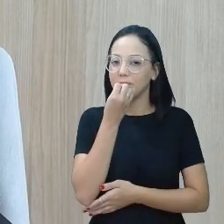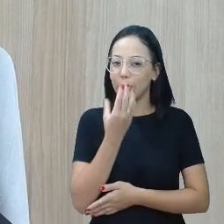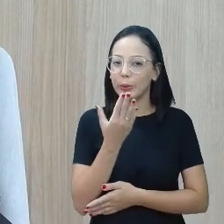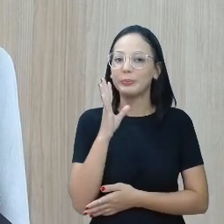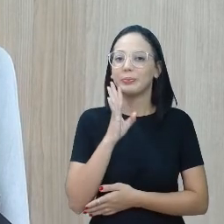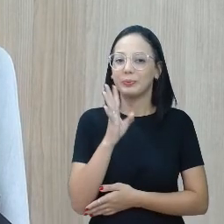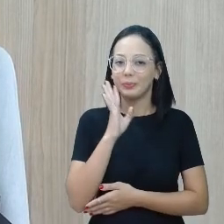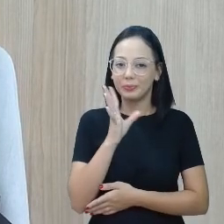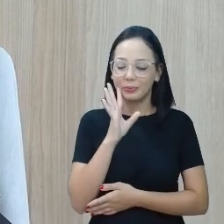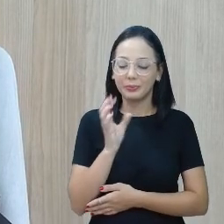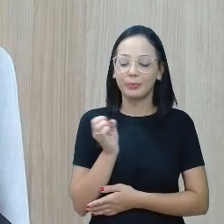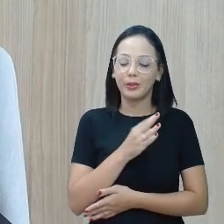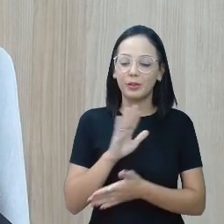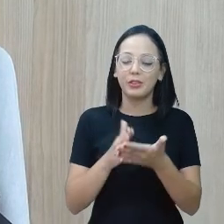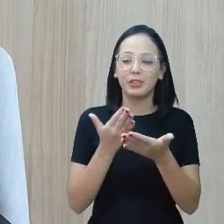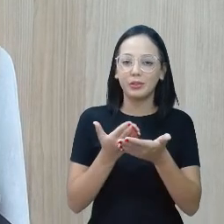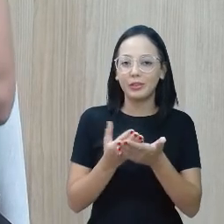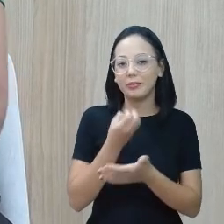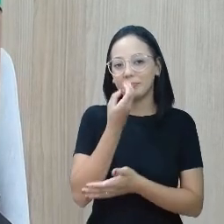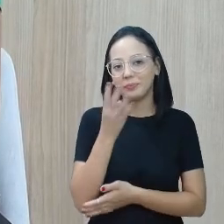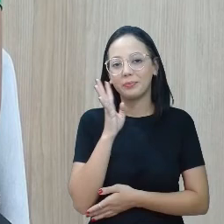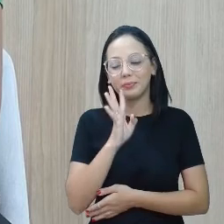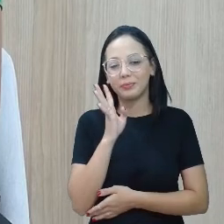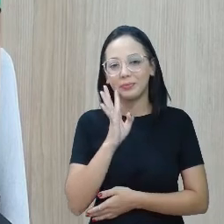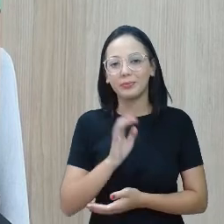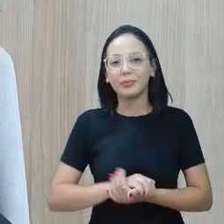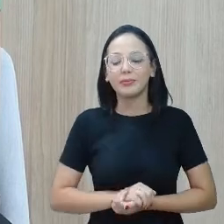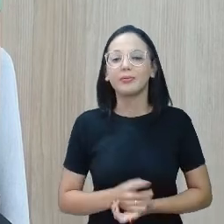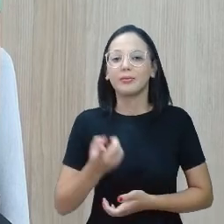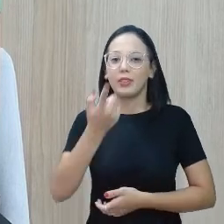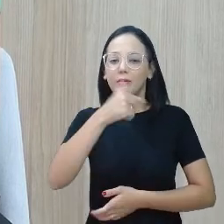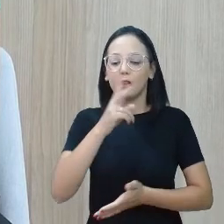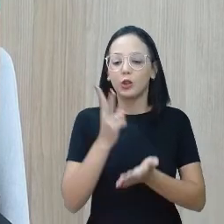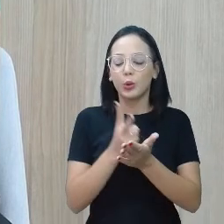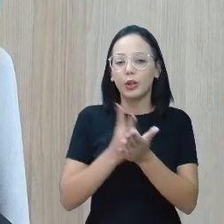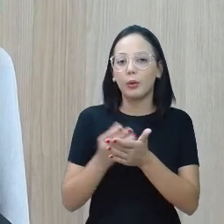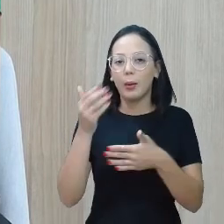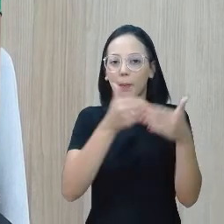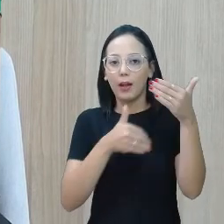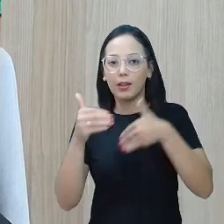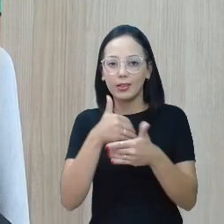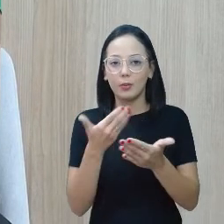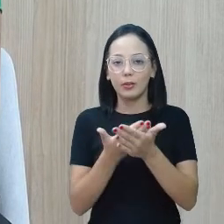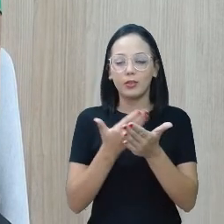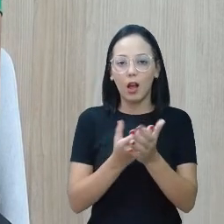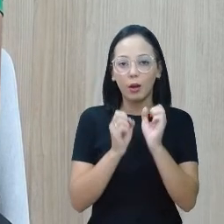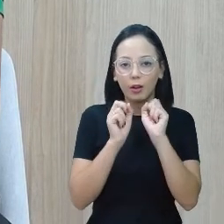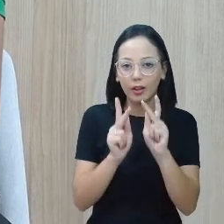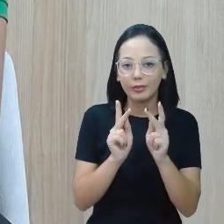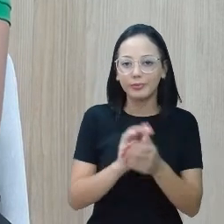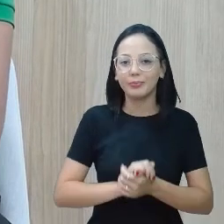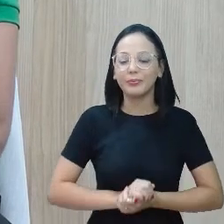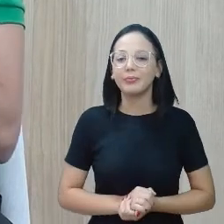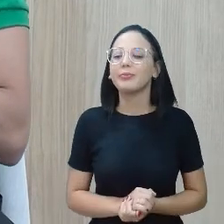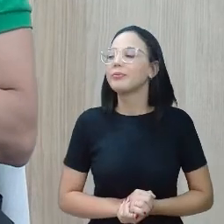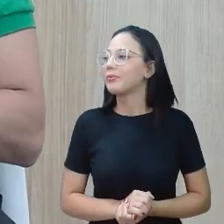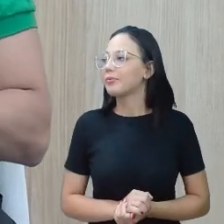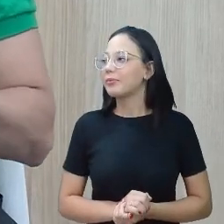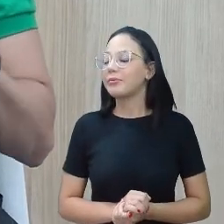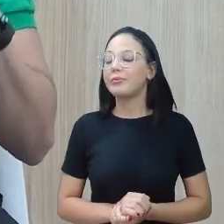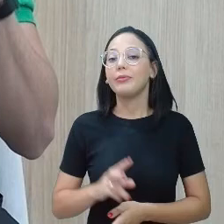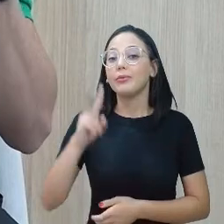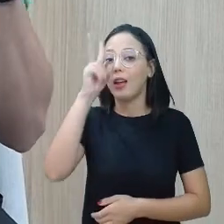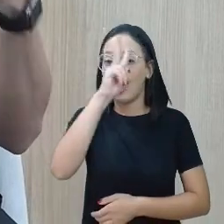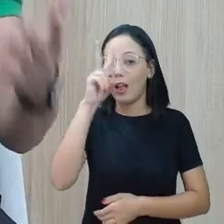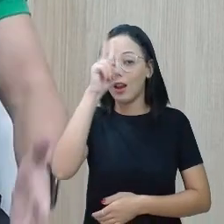muito bom, muito gratificante, certo? Continue participando da aula, tá bom? Lembre-se